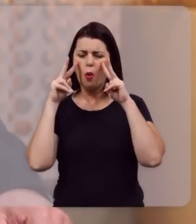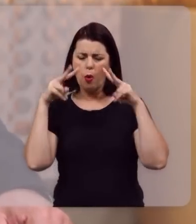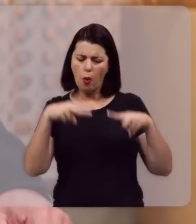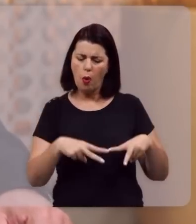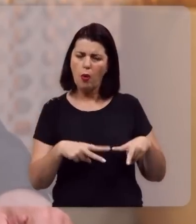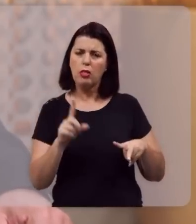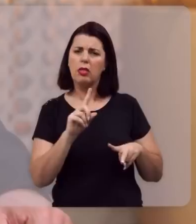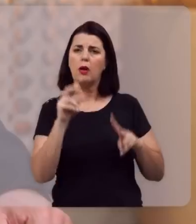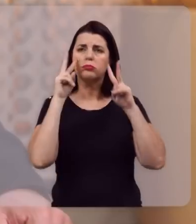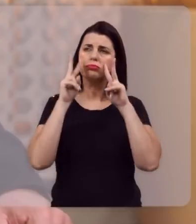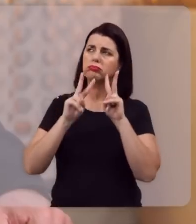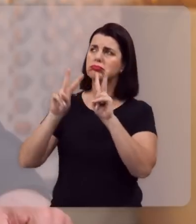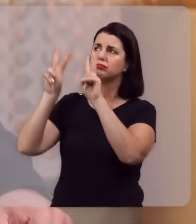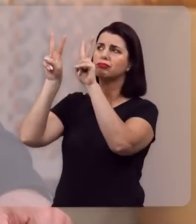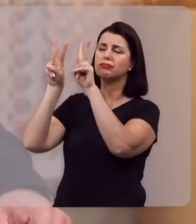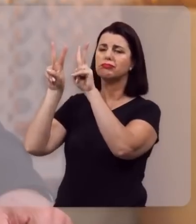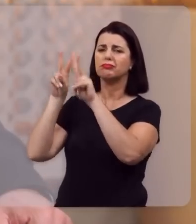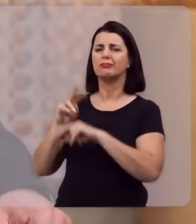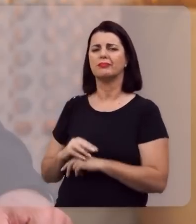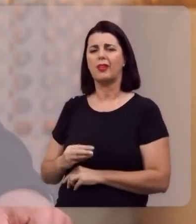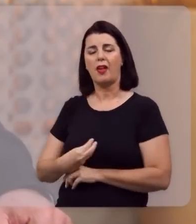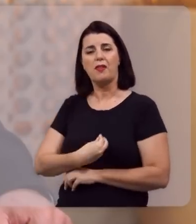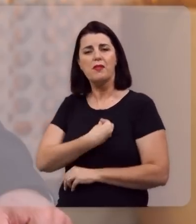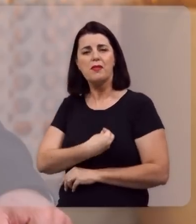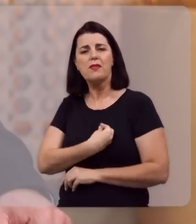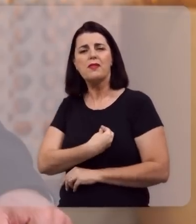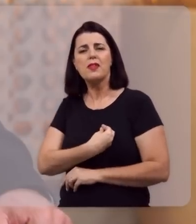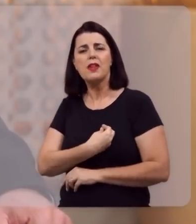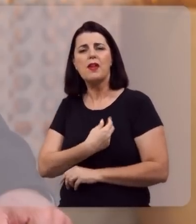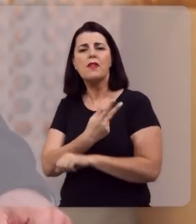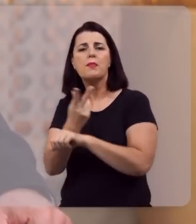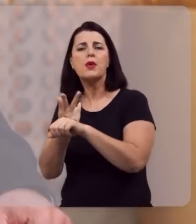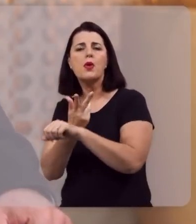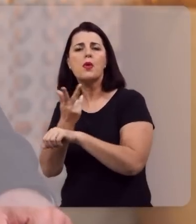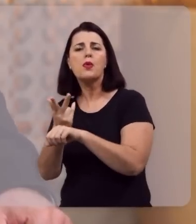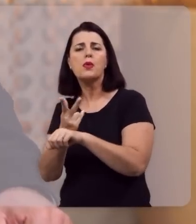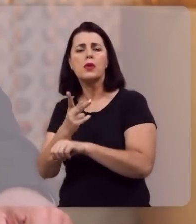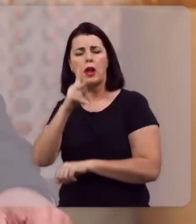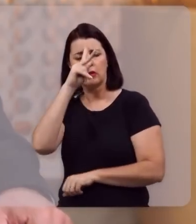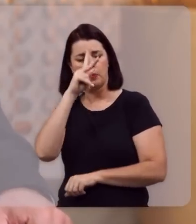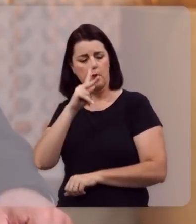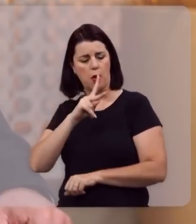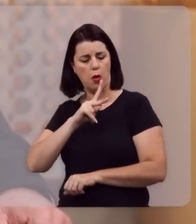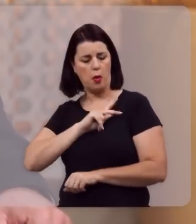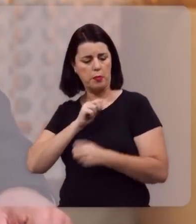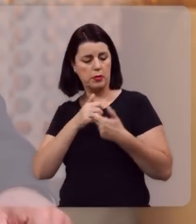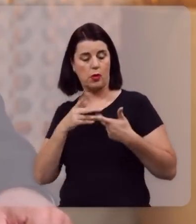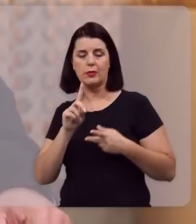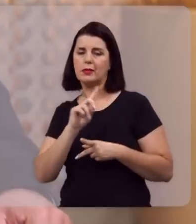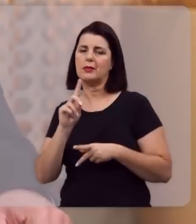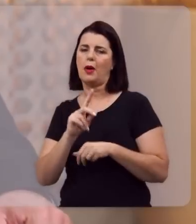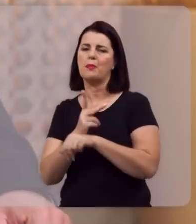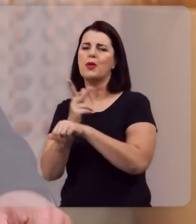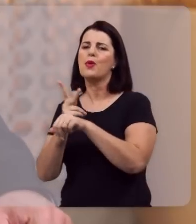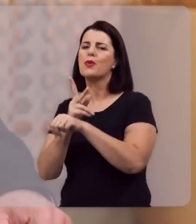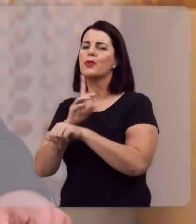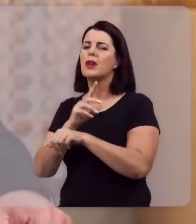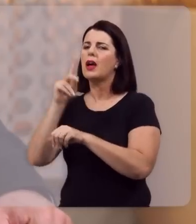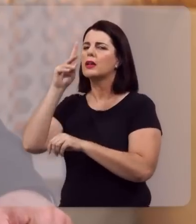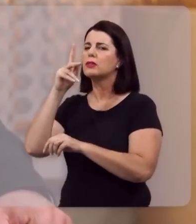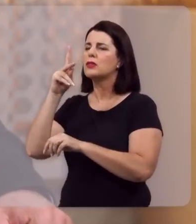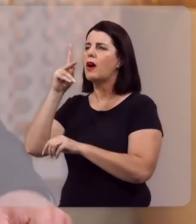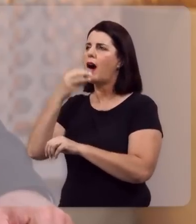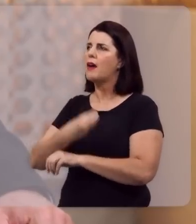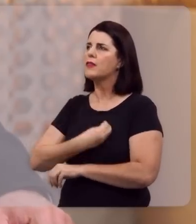que olha para o alto. Uma vida que não vive procurando a própria sombra, mas que vive à sombra do